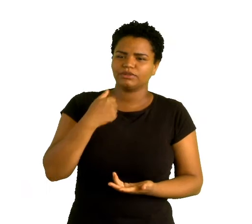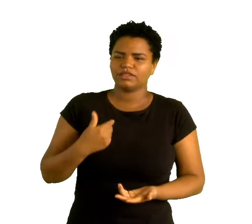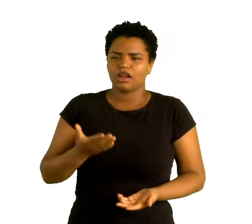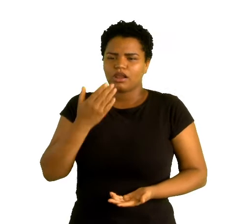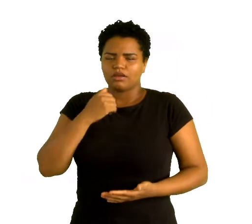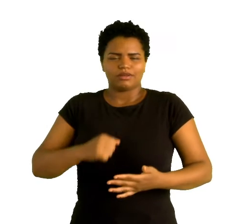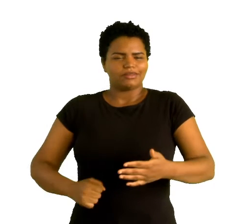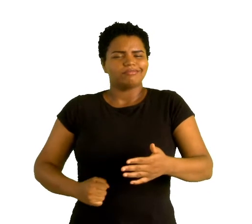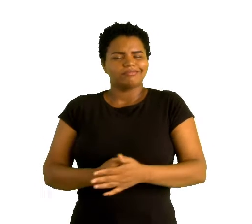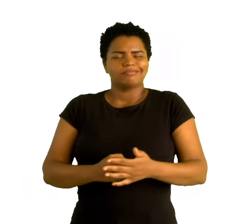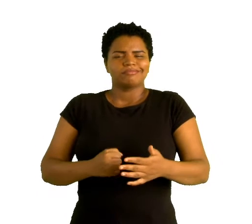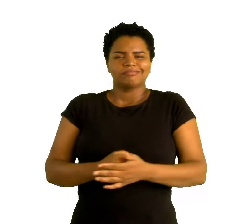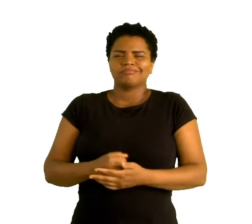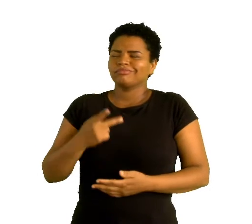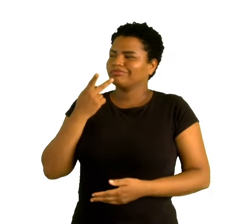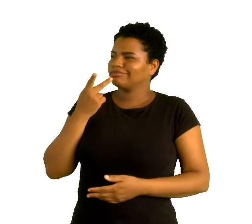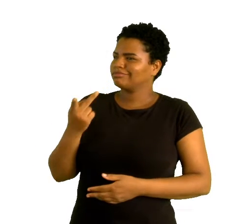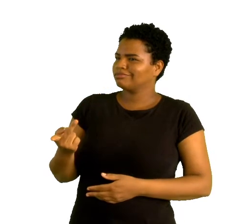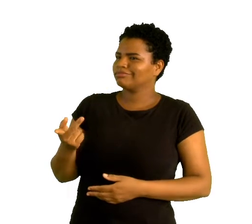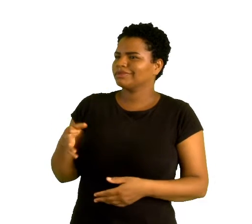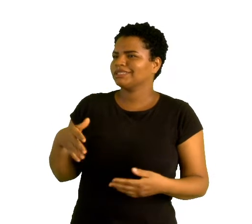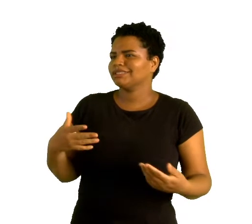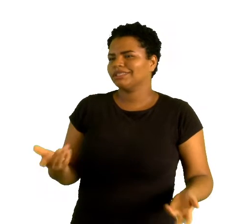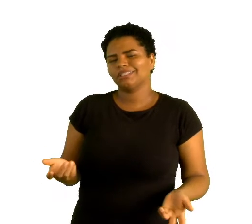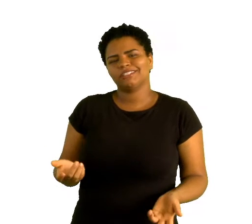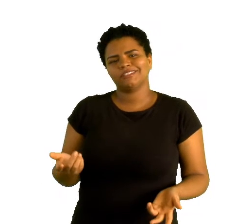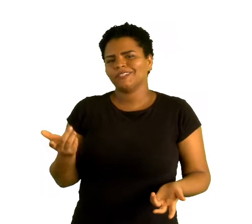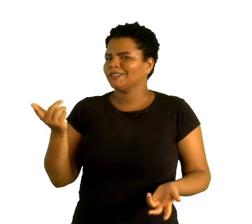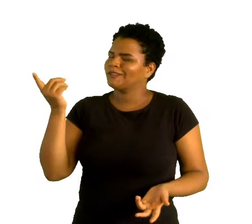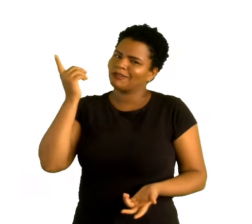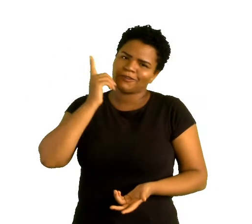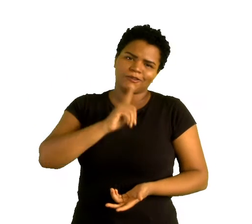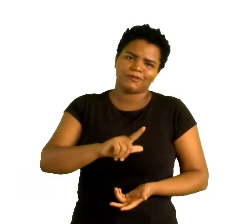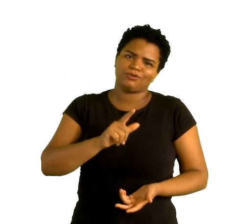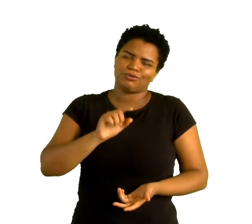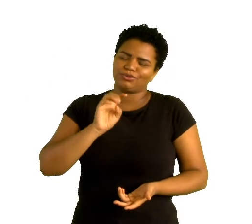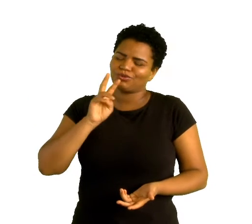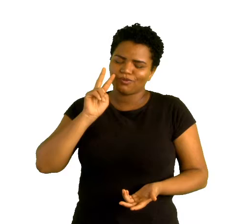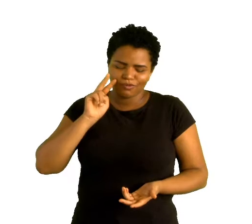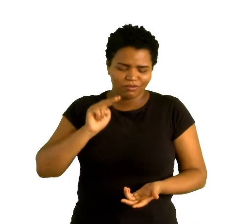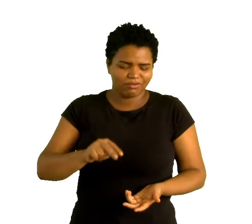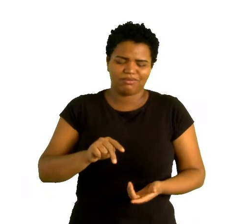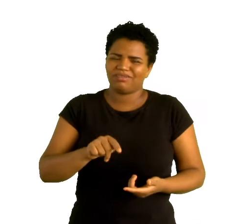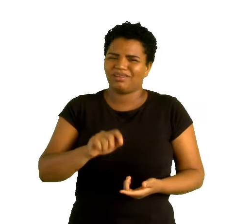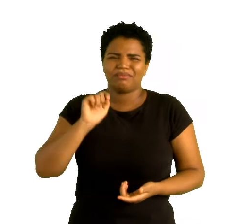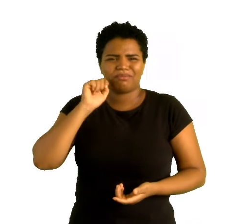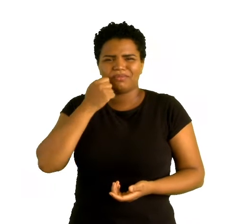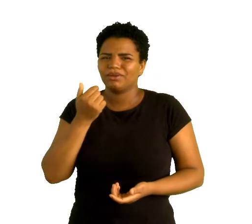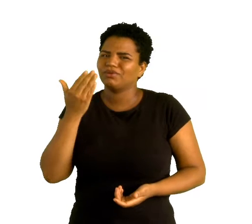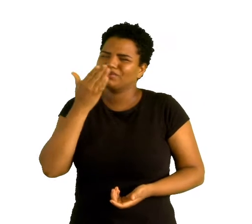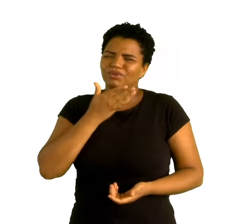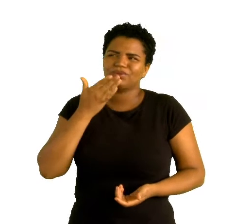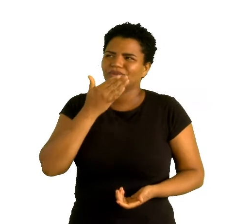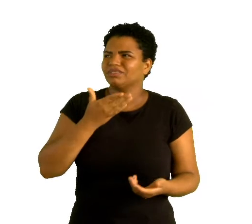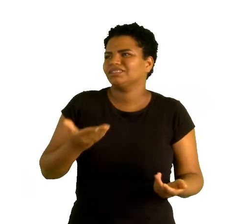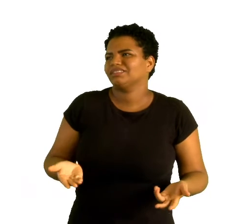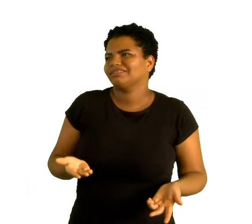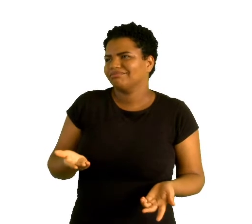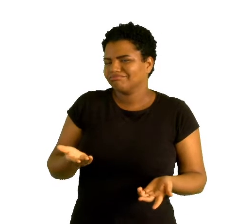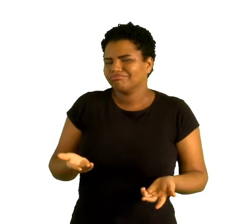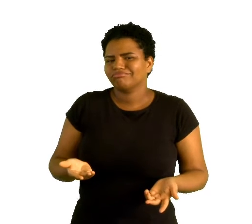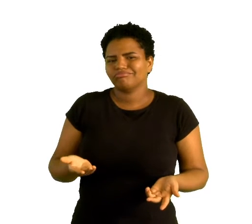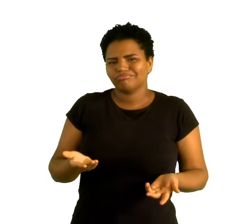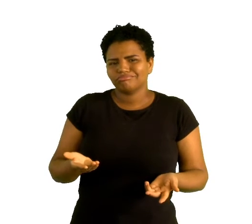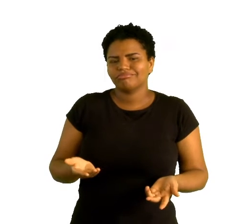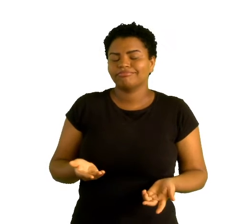o padeiro: não é que não consigo nem olhar mais para pães e doces? Prontamente,